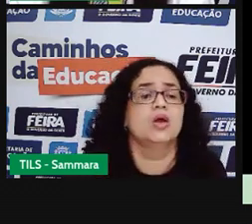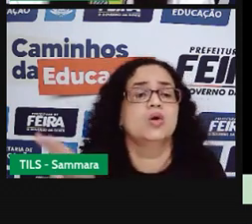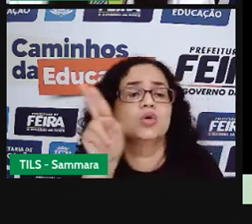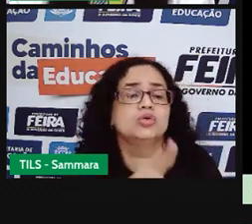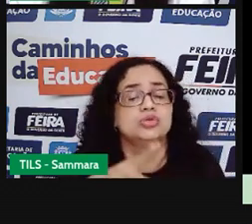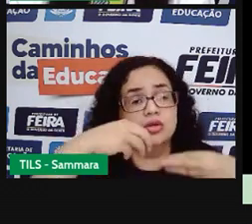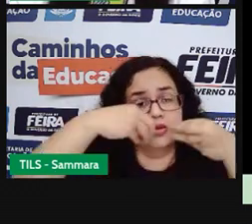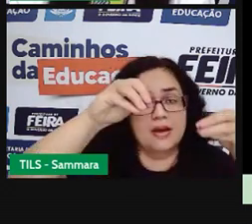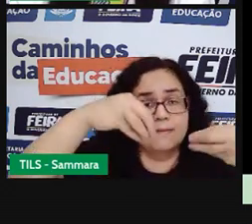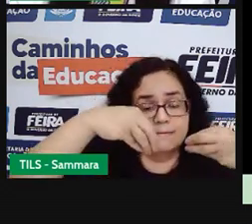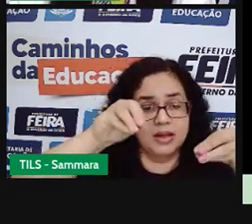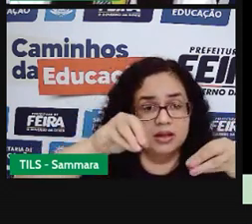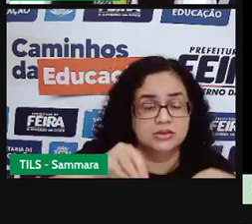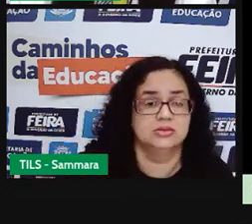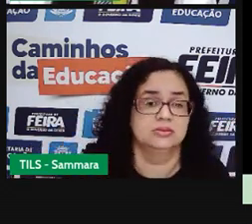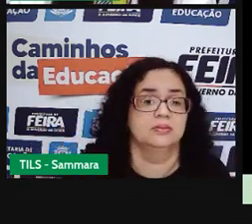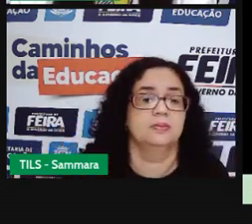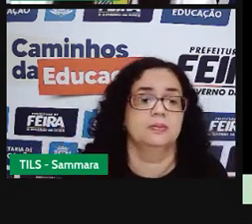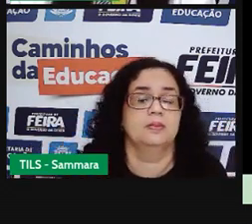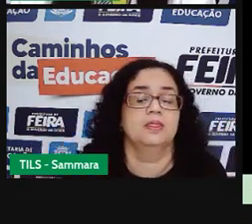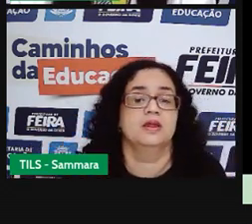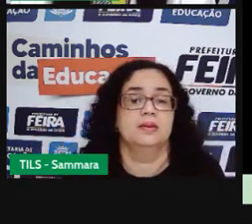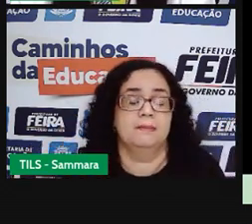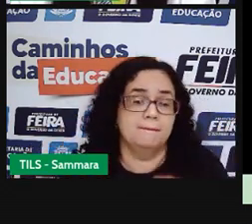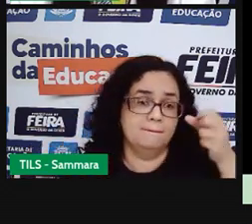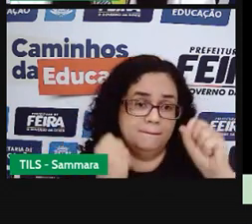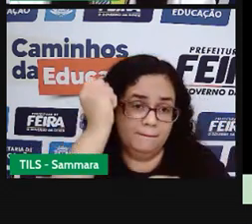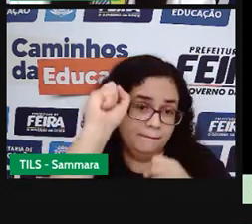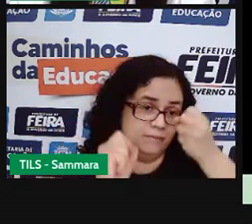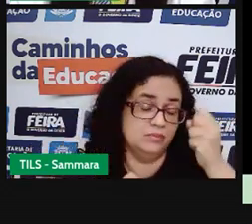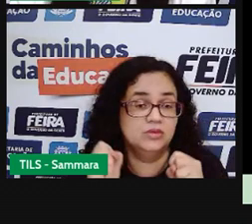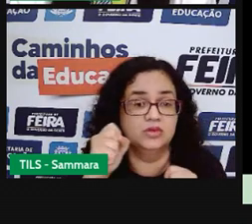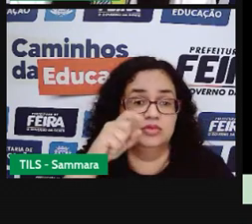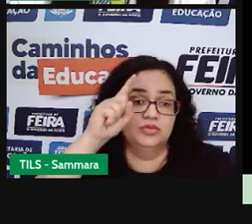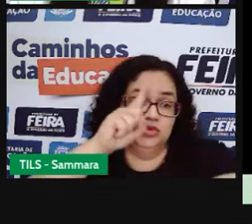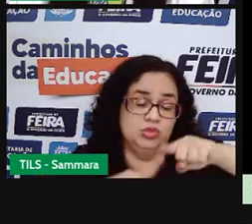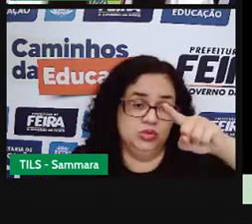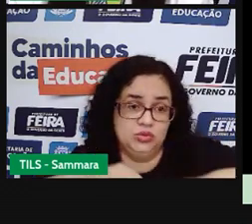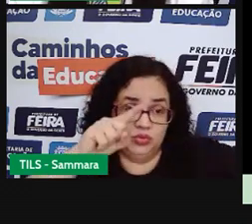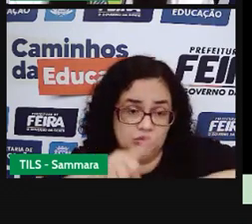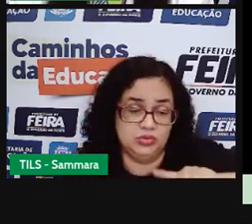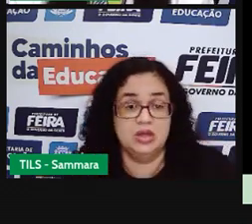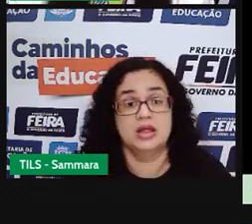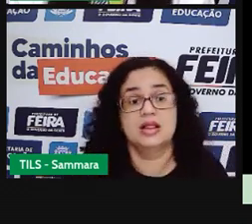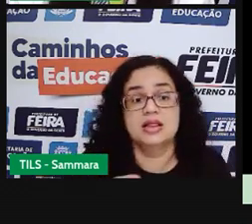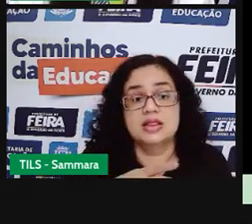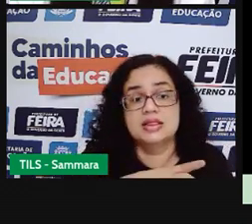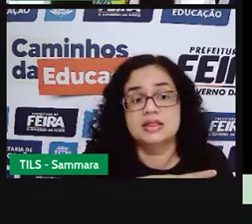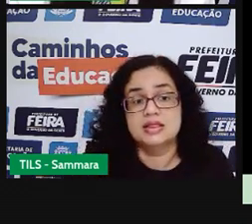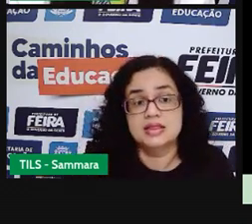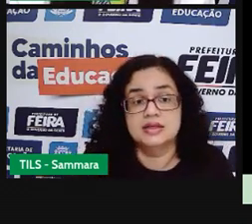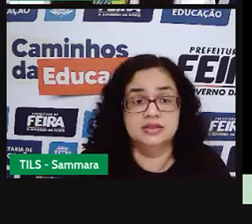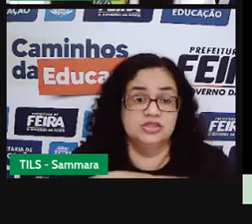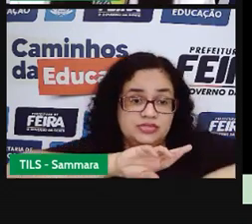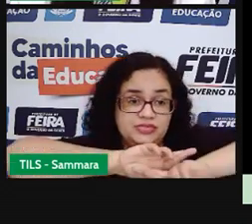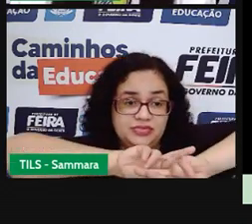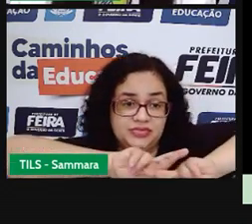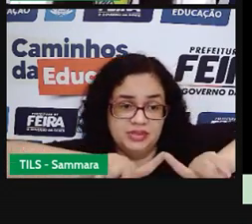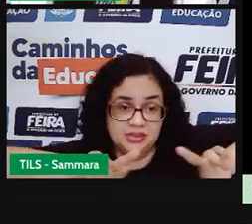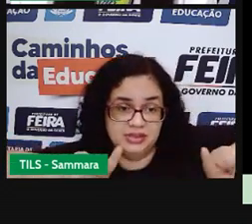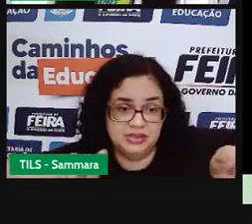como material para fabricação desses objetos e que permite aí toda a variedade de